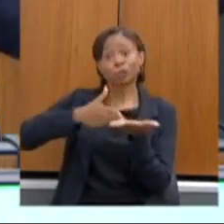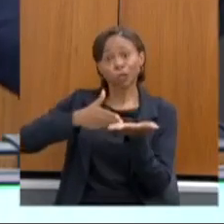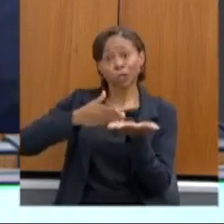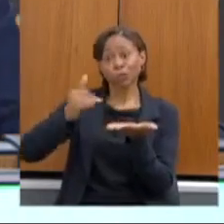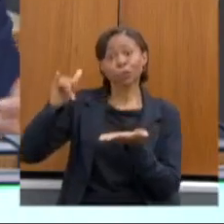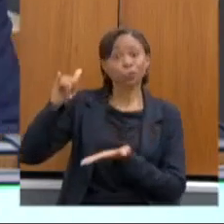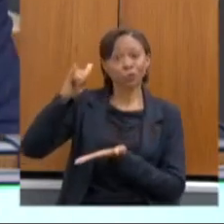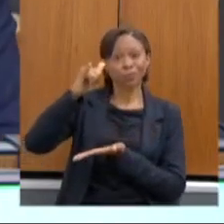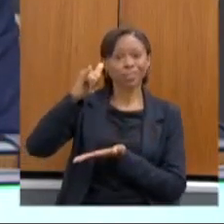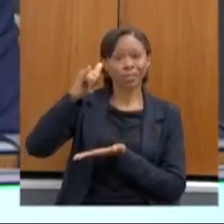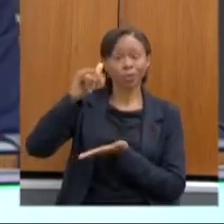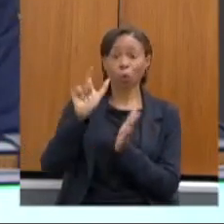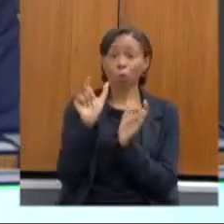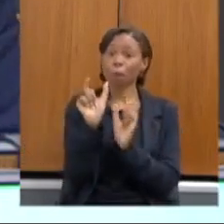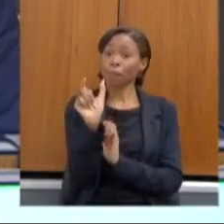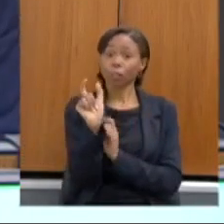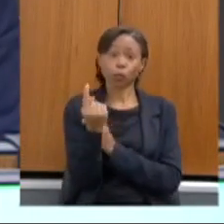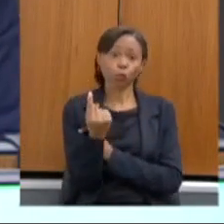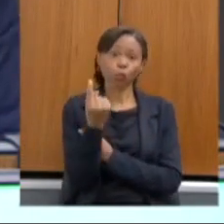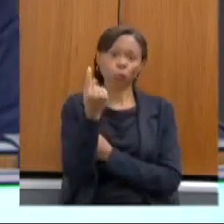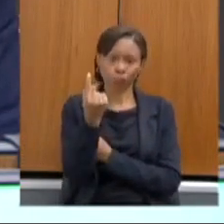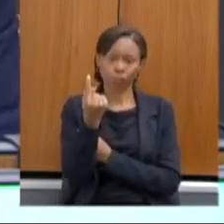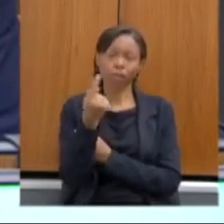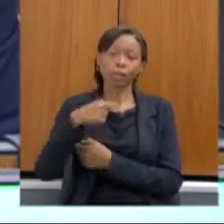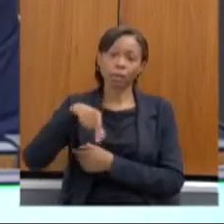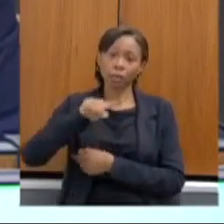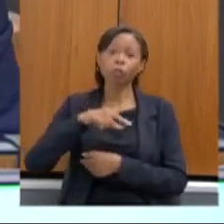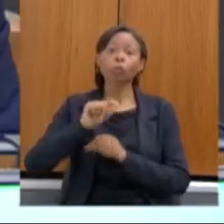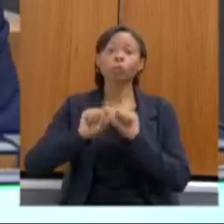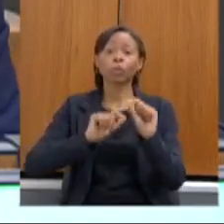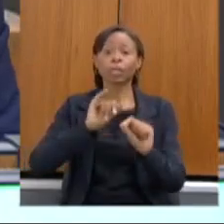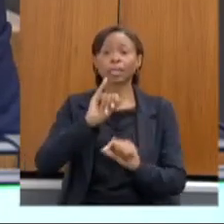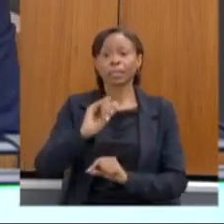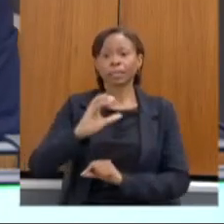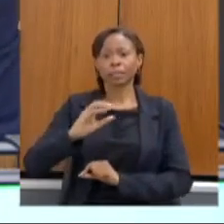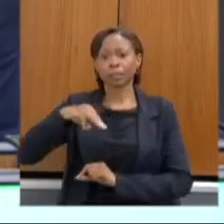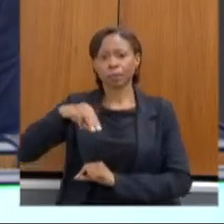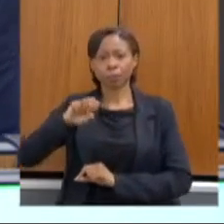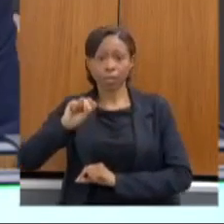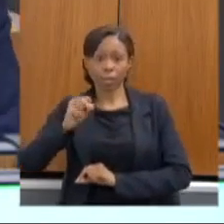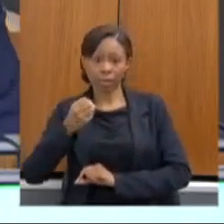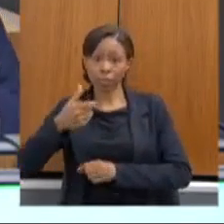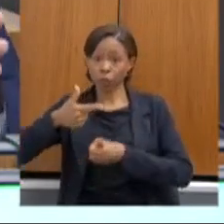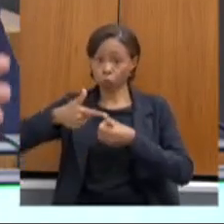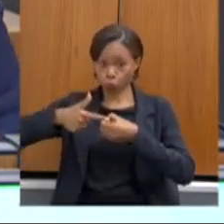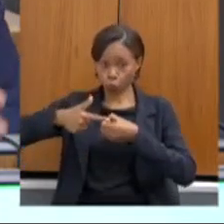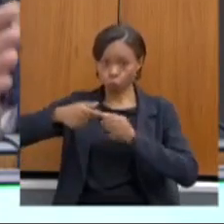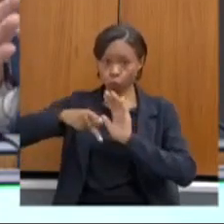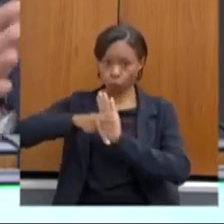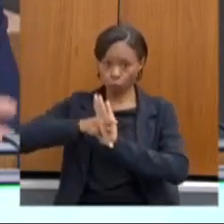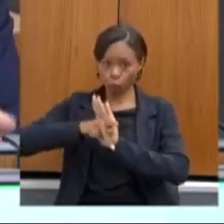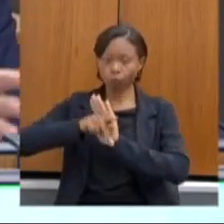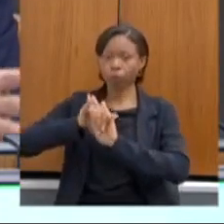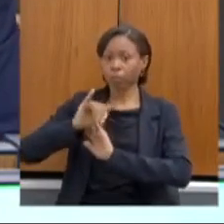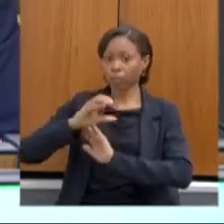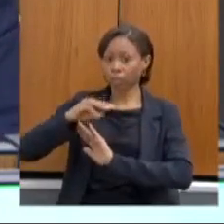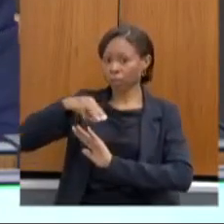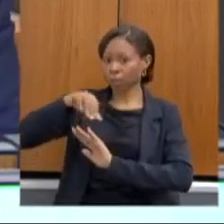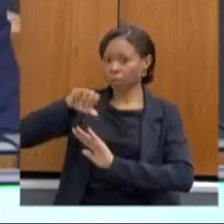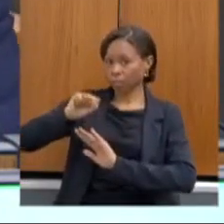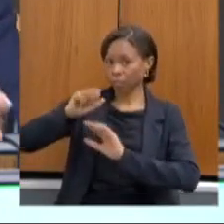e nós vamos dar uma ICMS do Querosene em cima de é